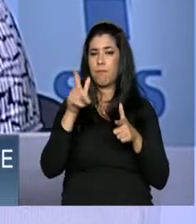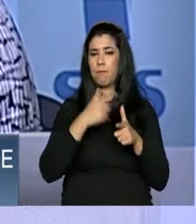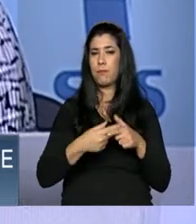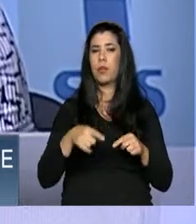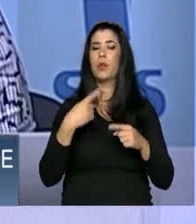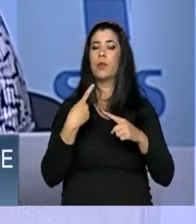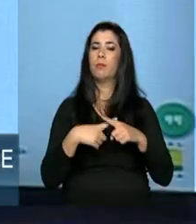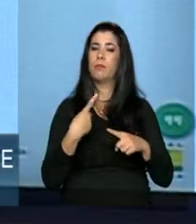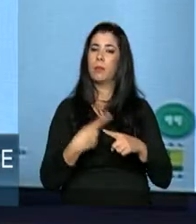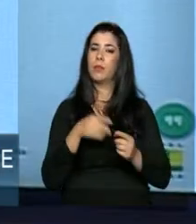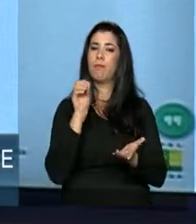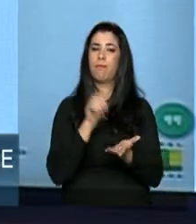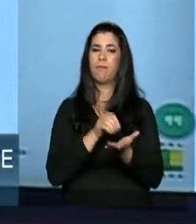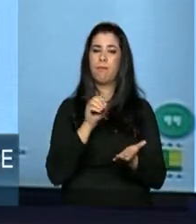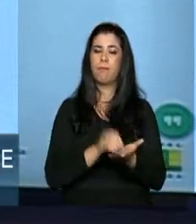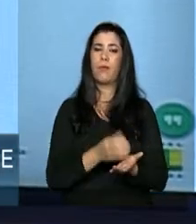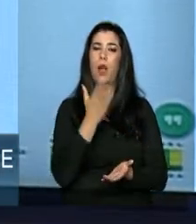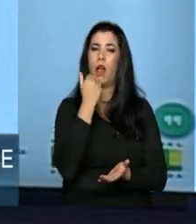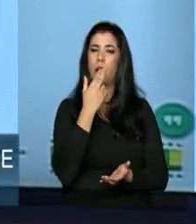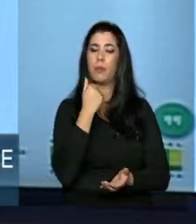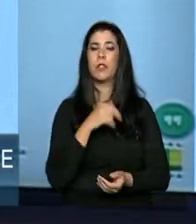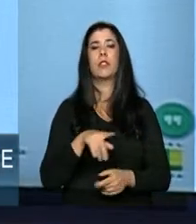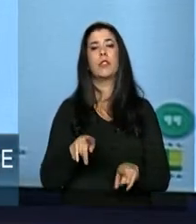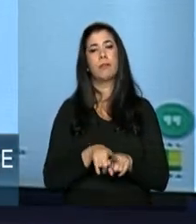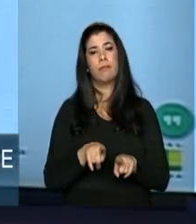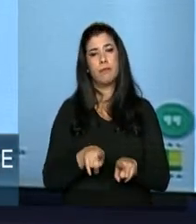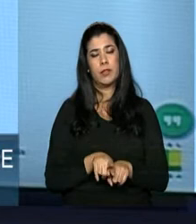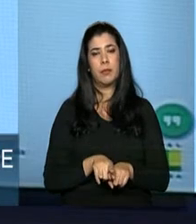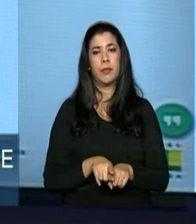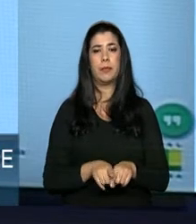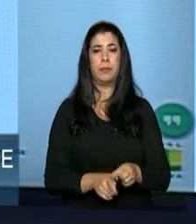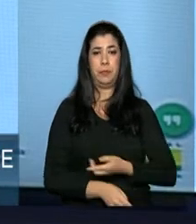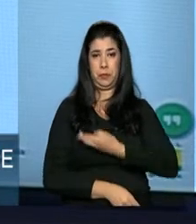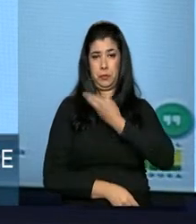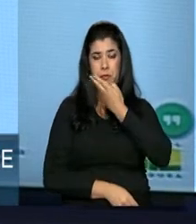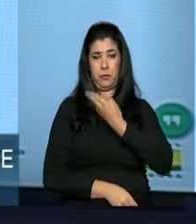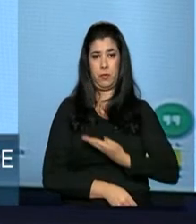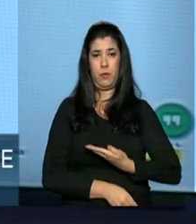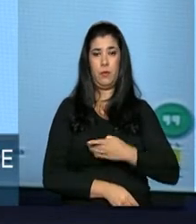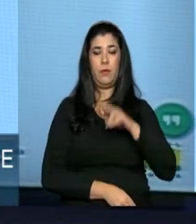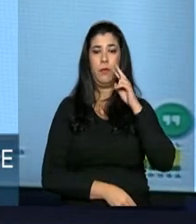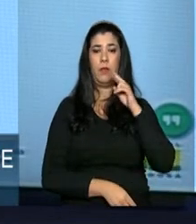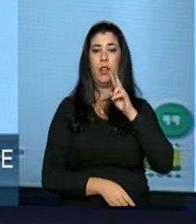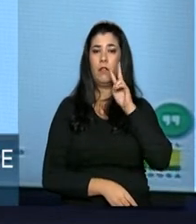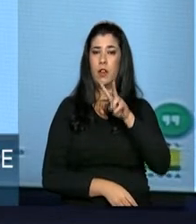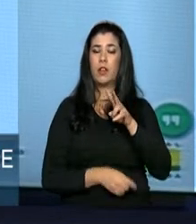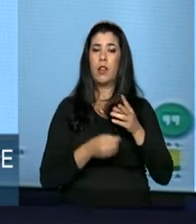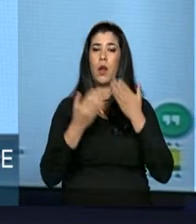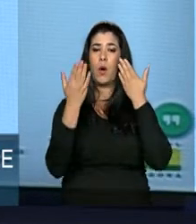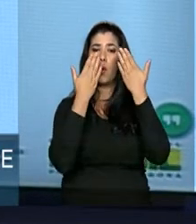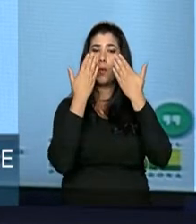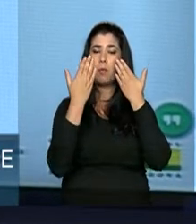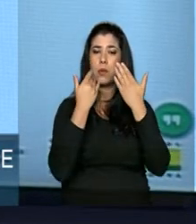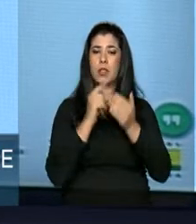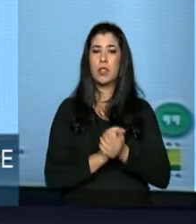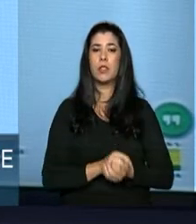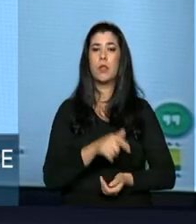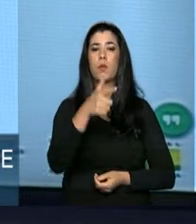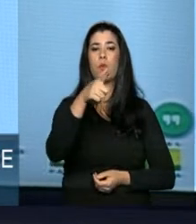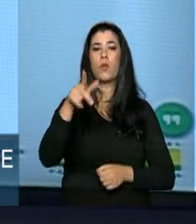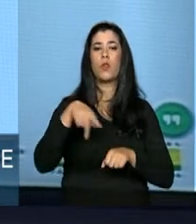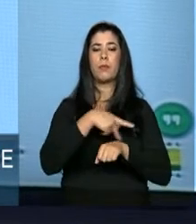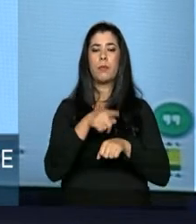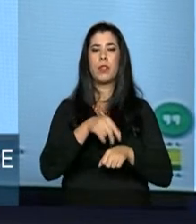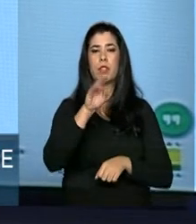obesidade, comparando aqui com os países do BRICS, todos têm prevalências mais elevadas que o Brasil.